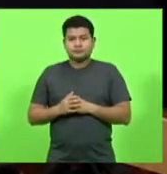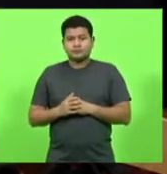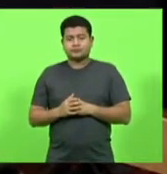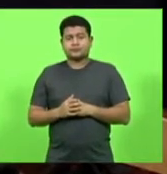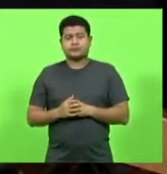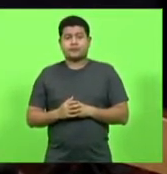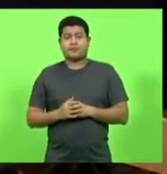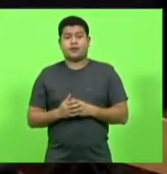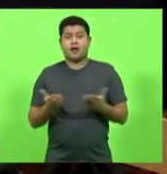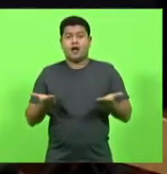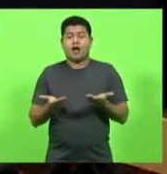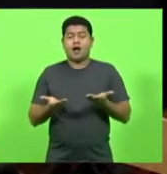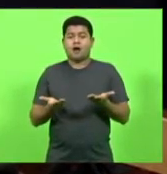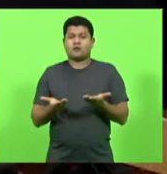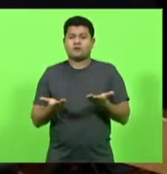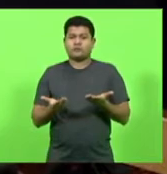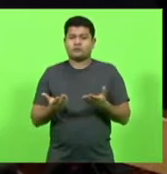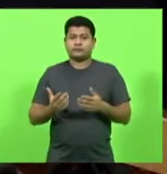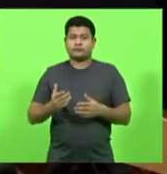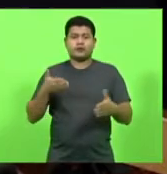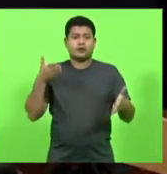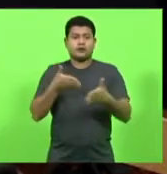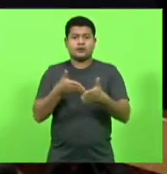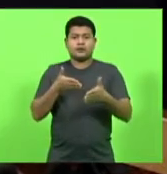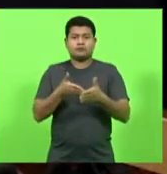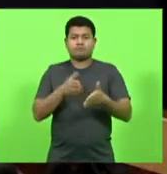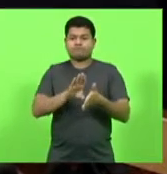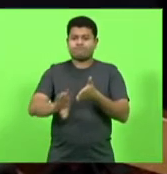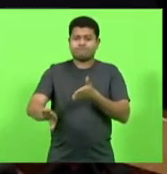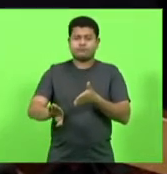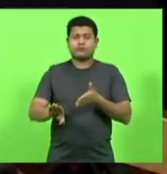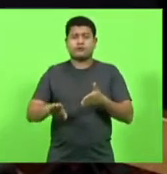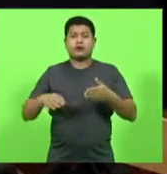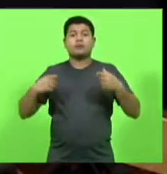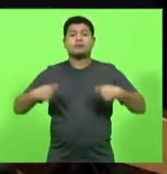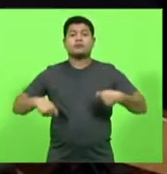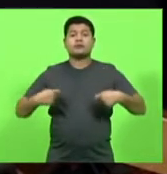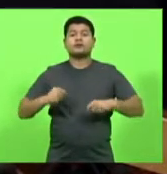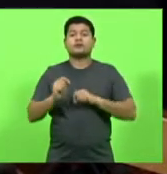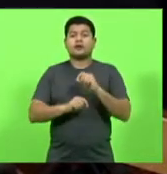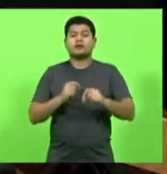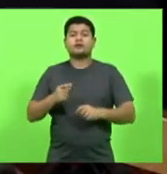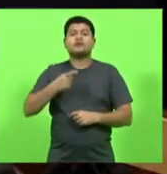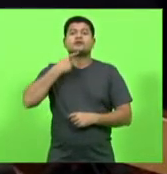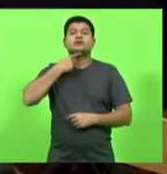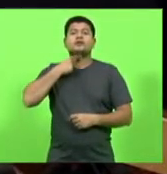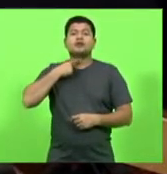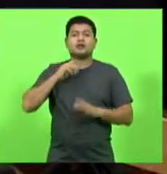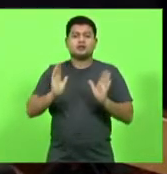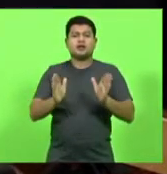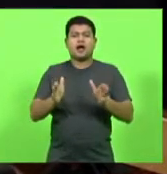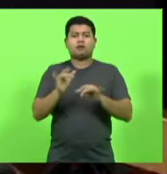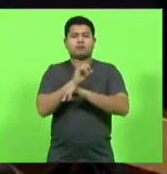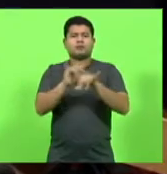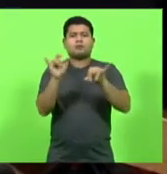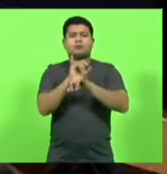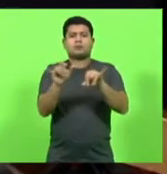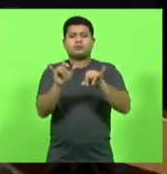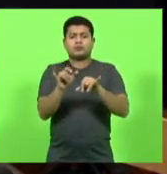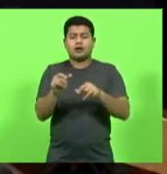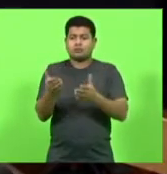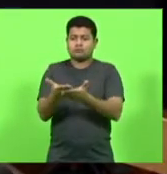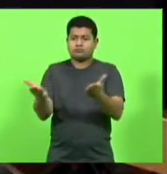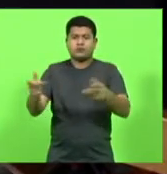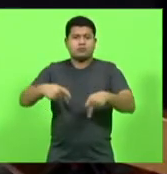a derrubada do veto, na verdade, ela vem estabelecer aqui uma vontade já manifestada pela